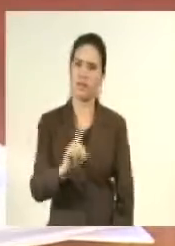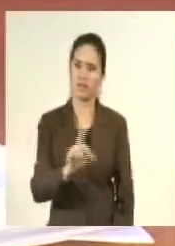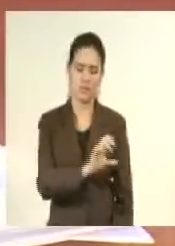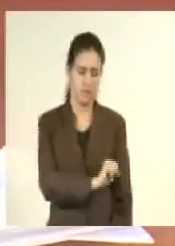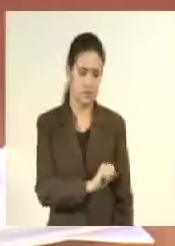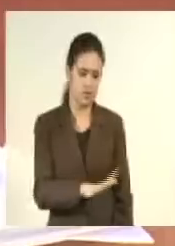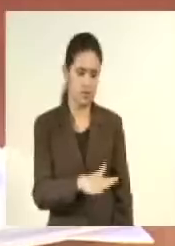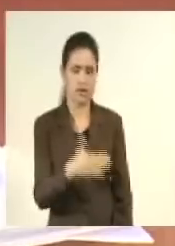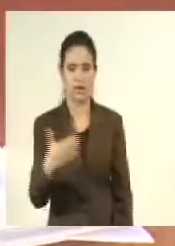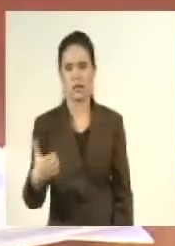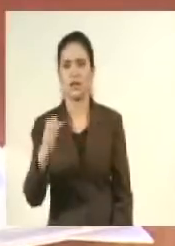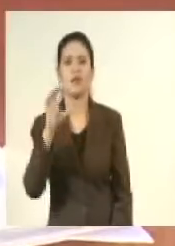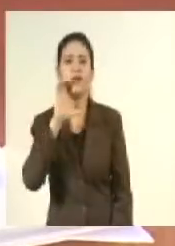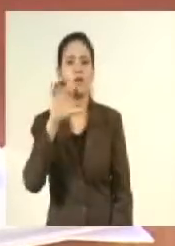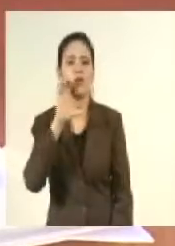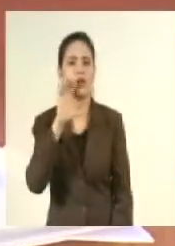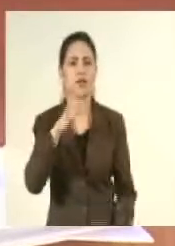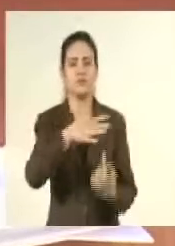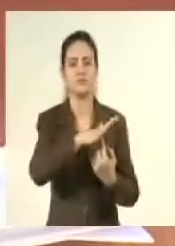Luís-Coroatá,